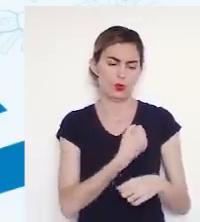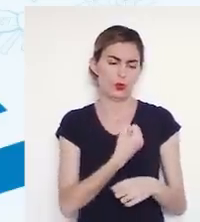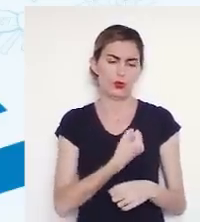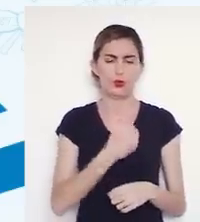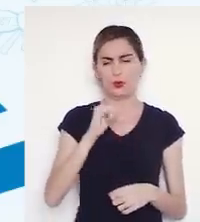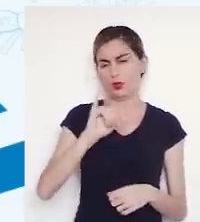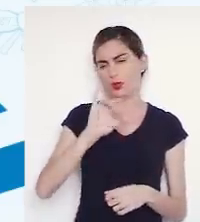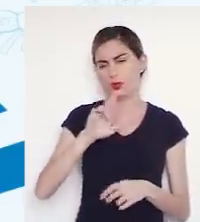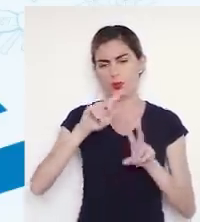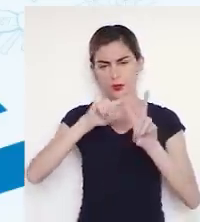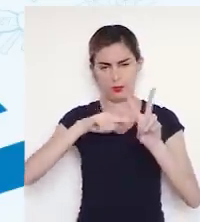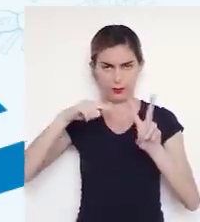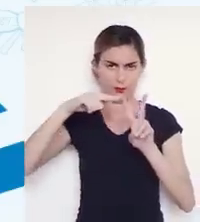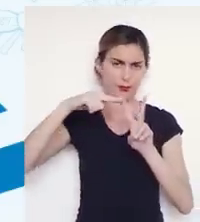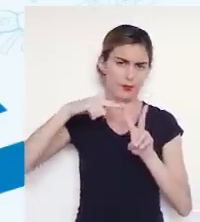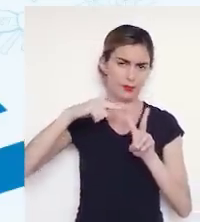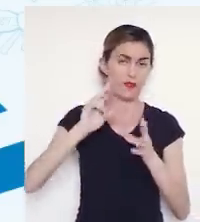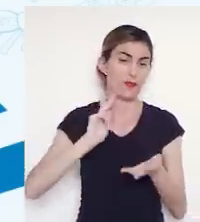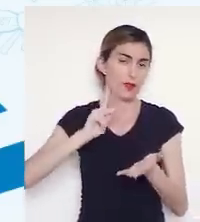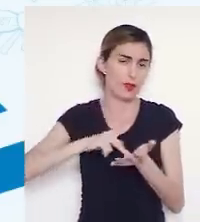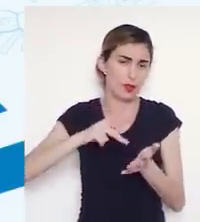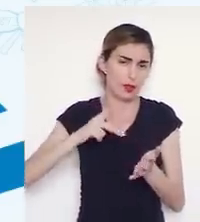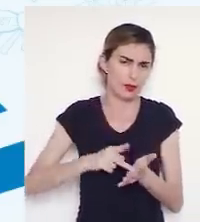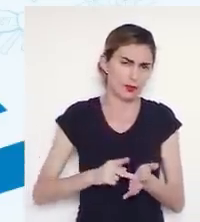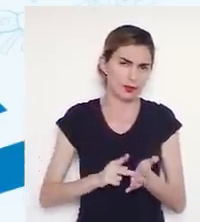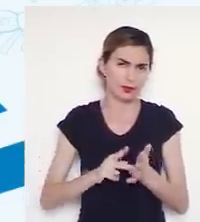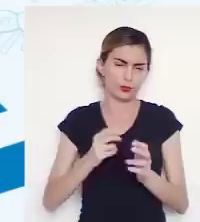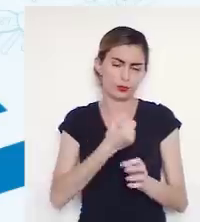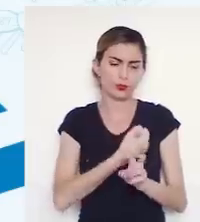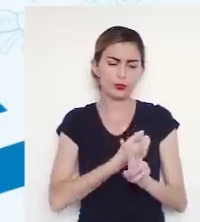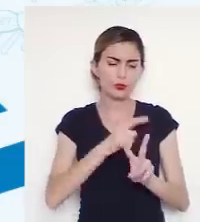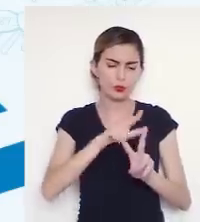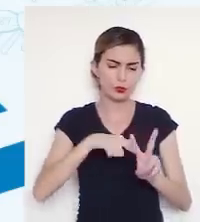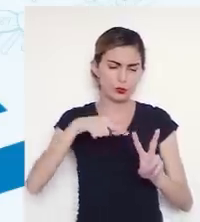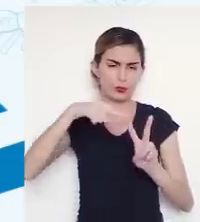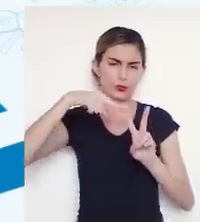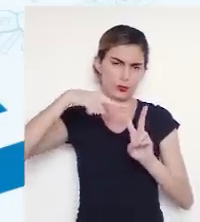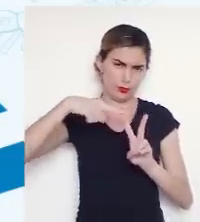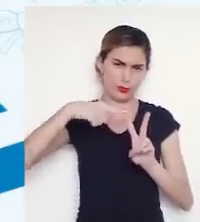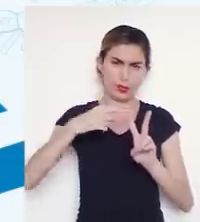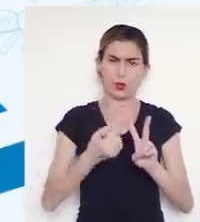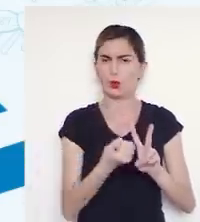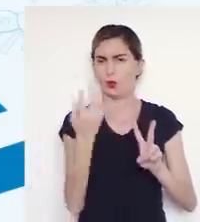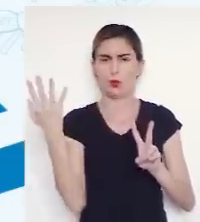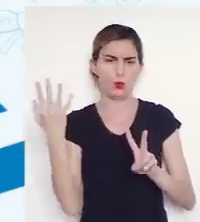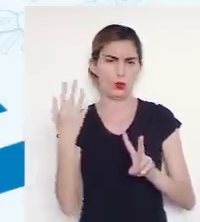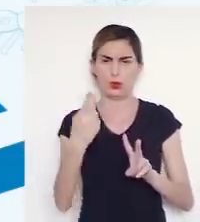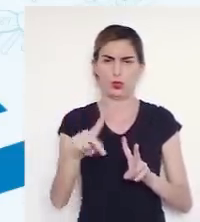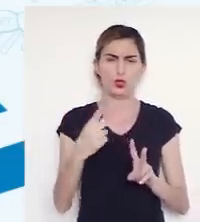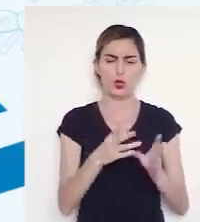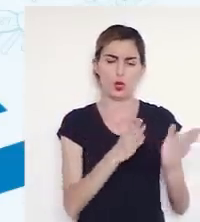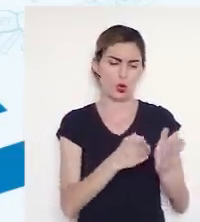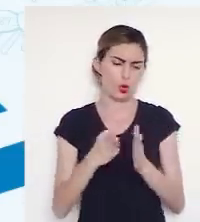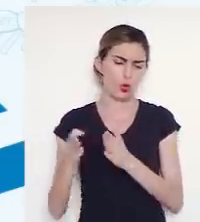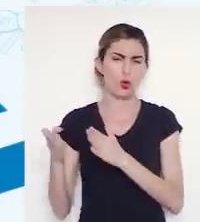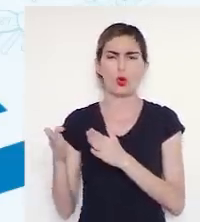números irracionais. Na verdade, os números irracionais não são de